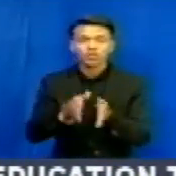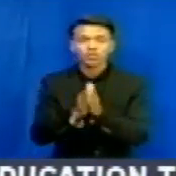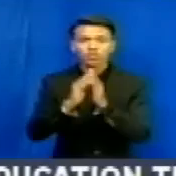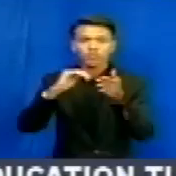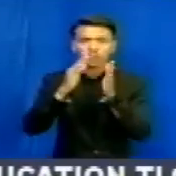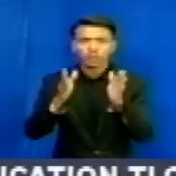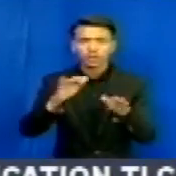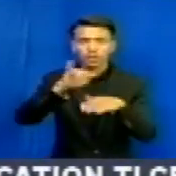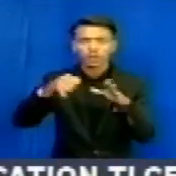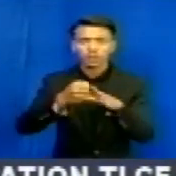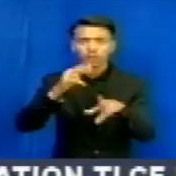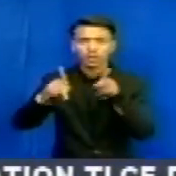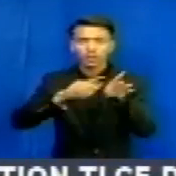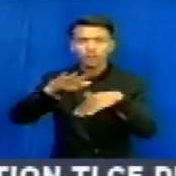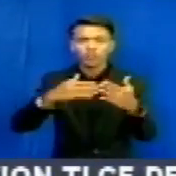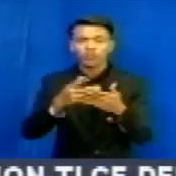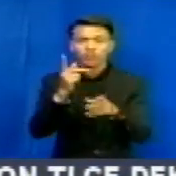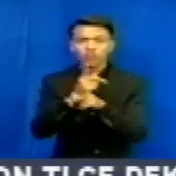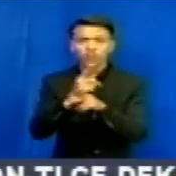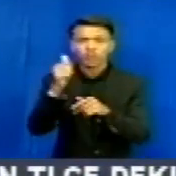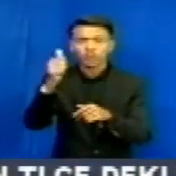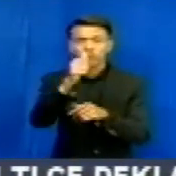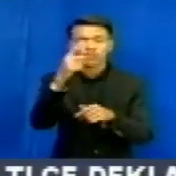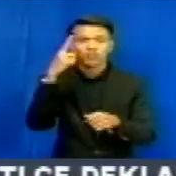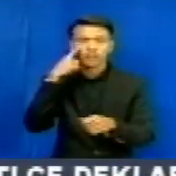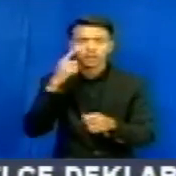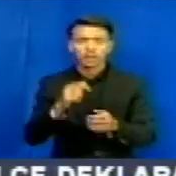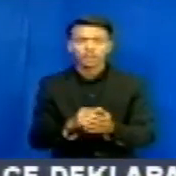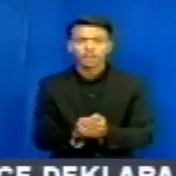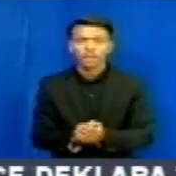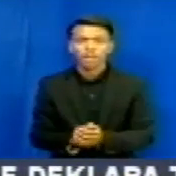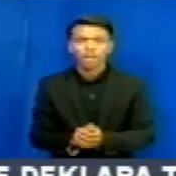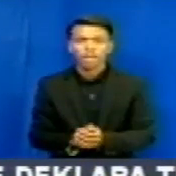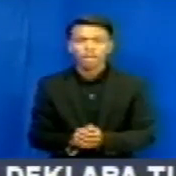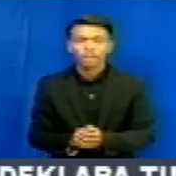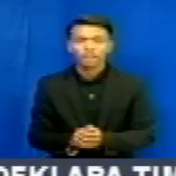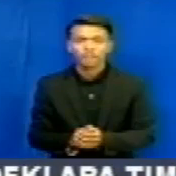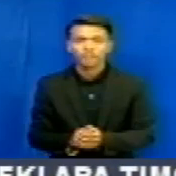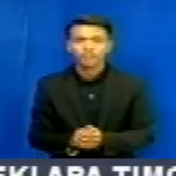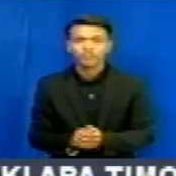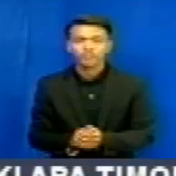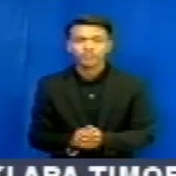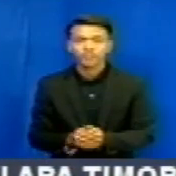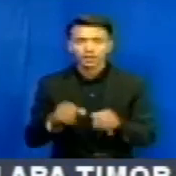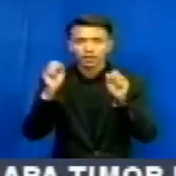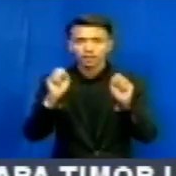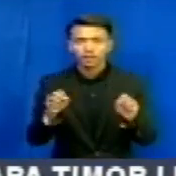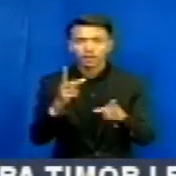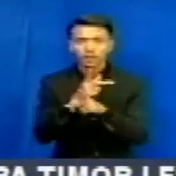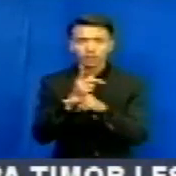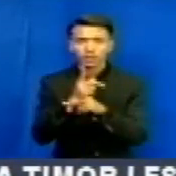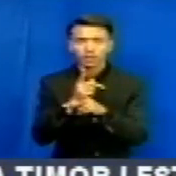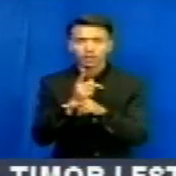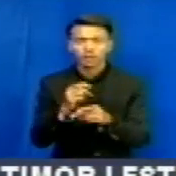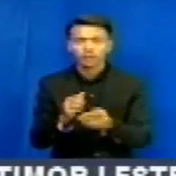inclui mahoto atu cuidado ida idak nia matan. Matan ni berarti yang lewat, tritebe, bele pura, kuandu